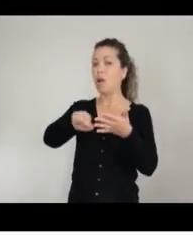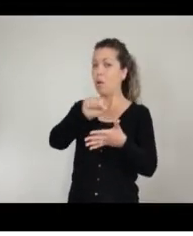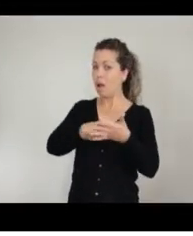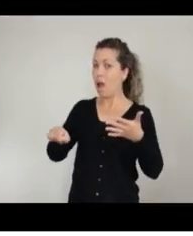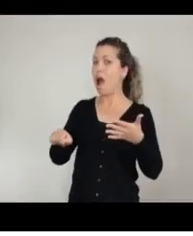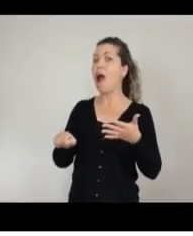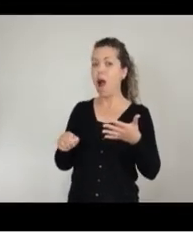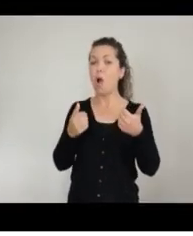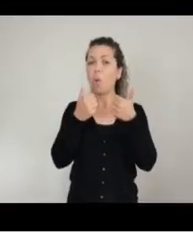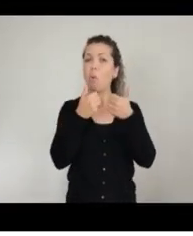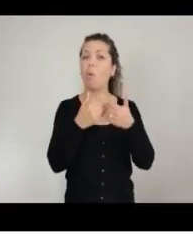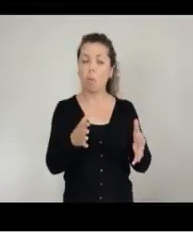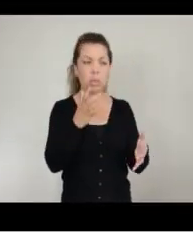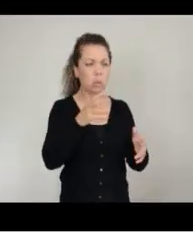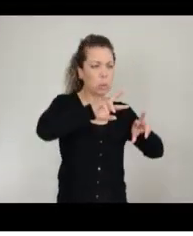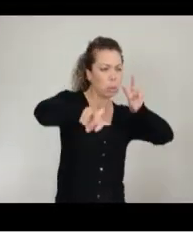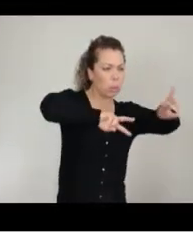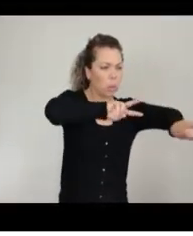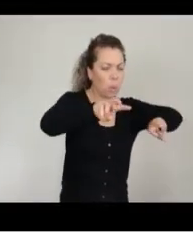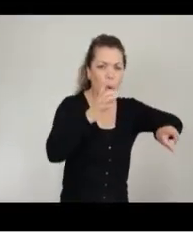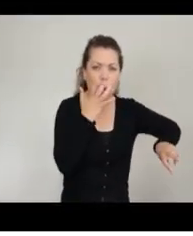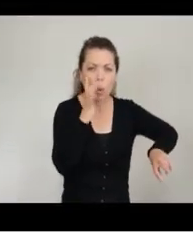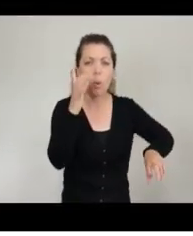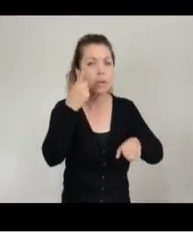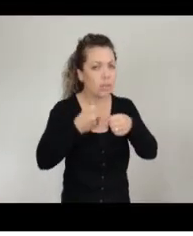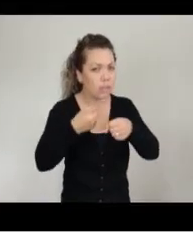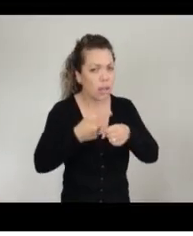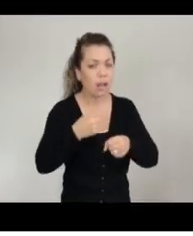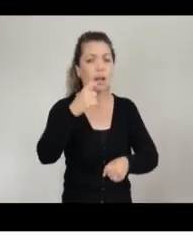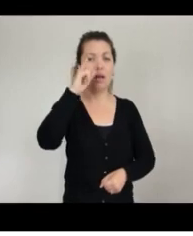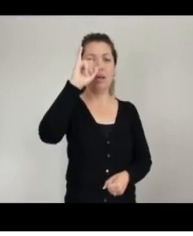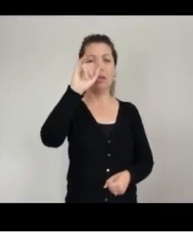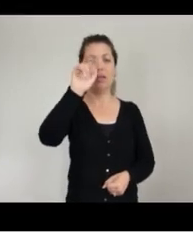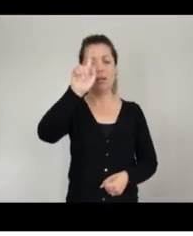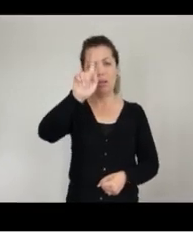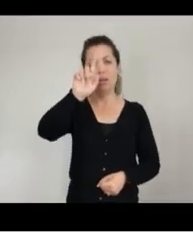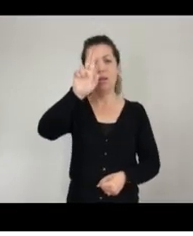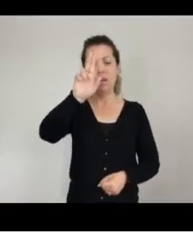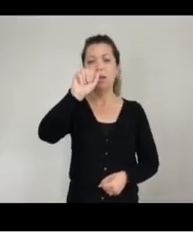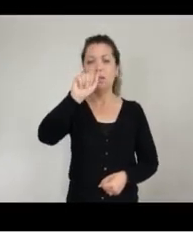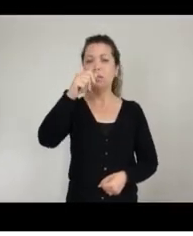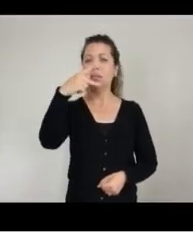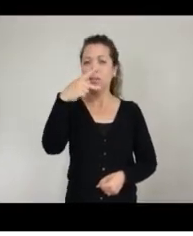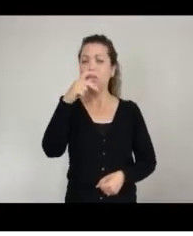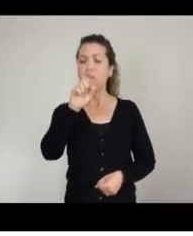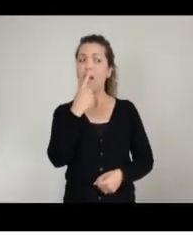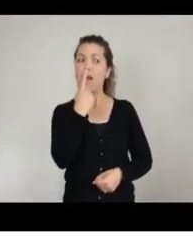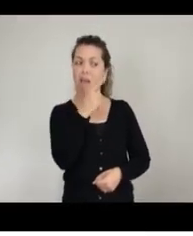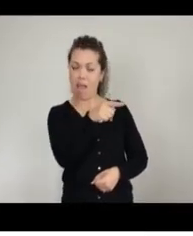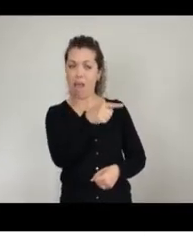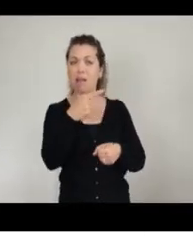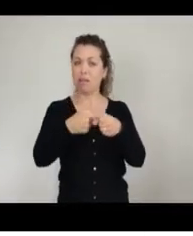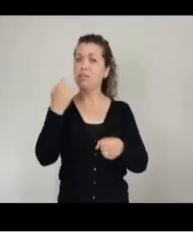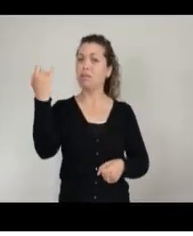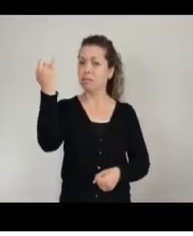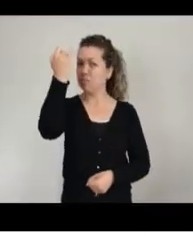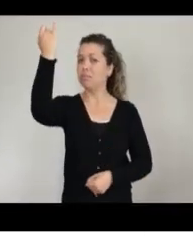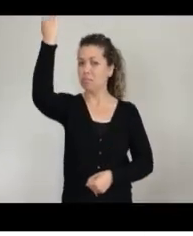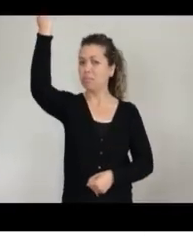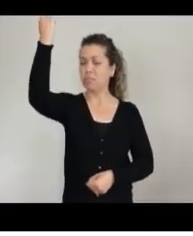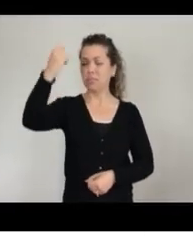da rota do desenvolvimento econômico do país e gradativamente da memória histórica brasileira. O declínio da relevância